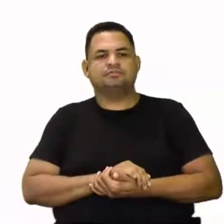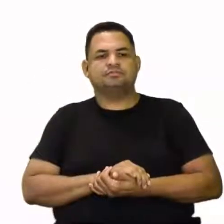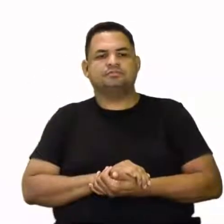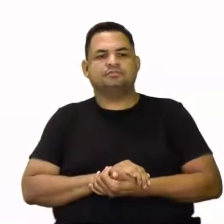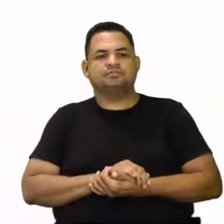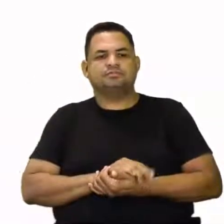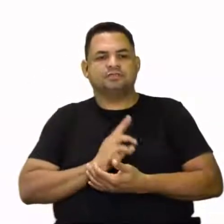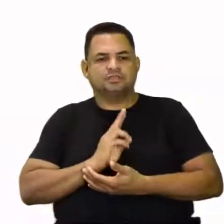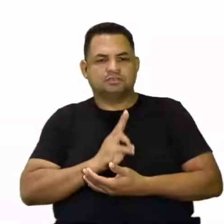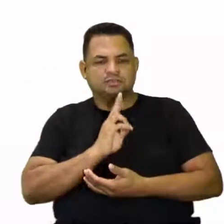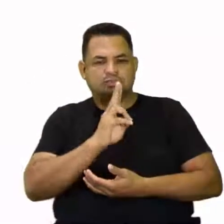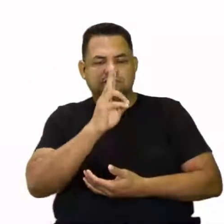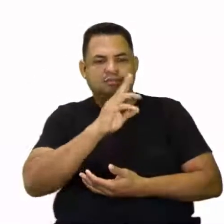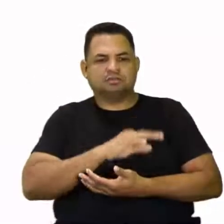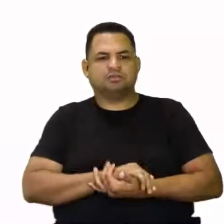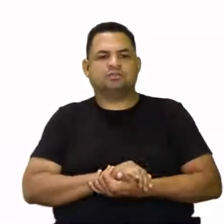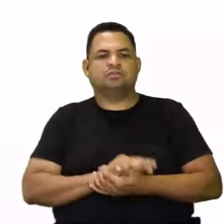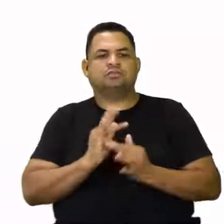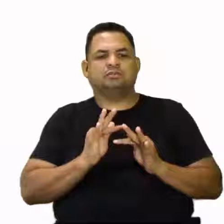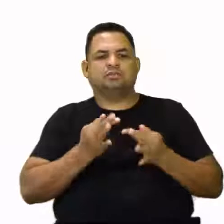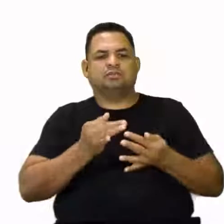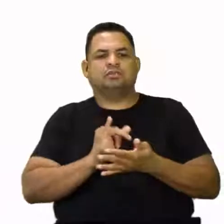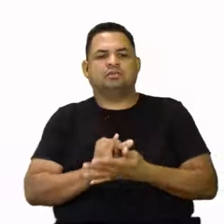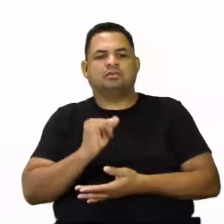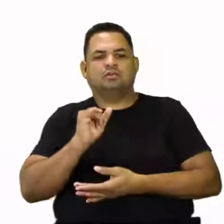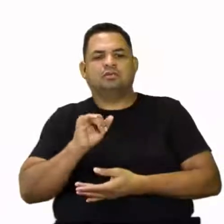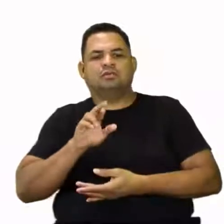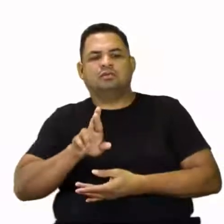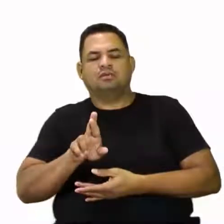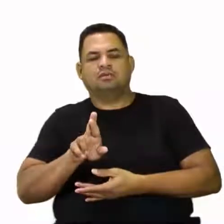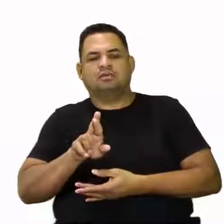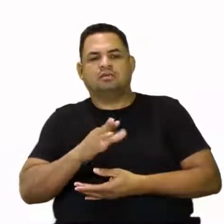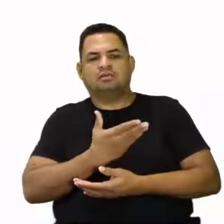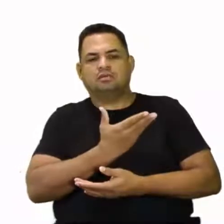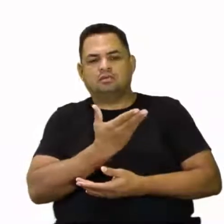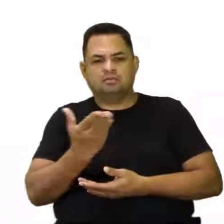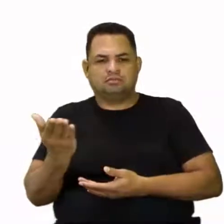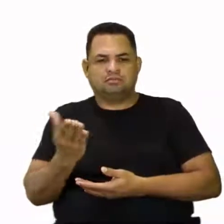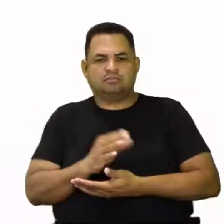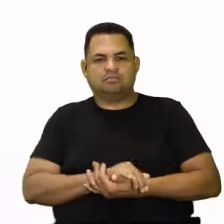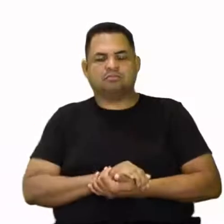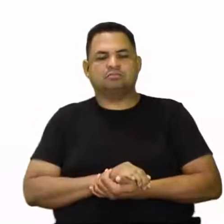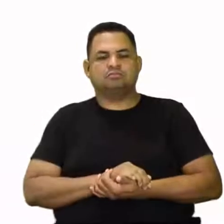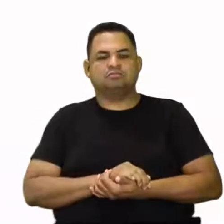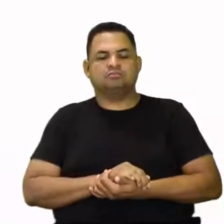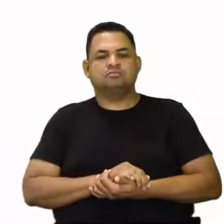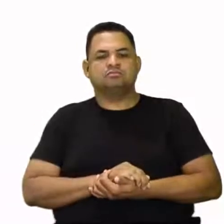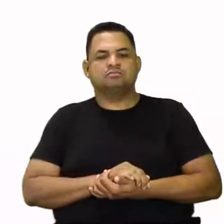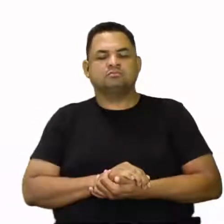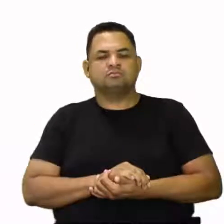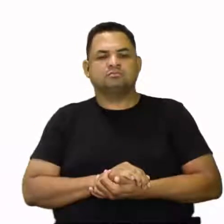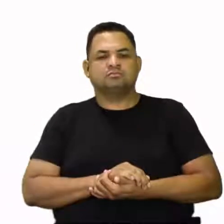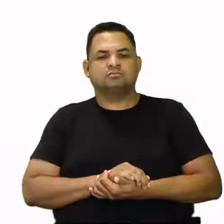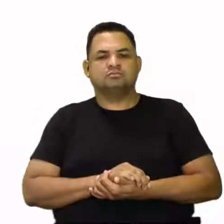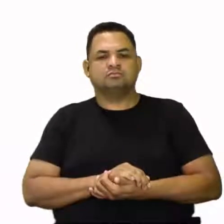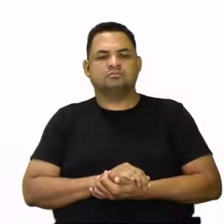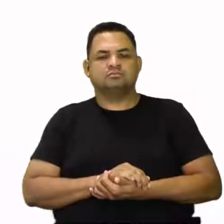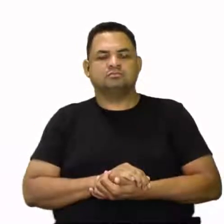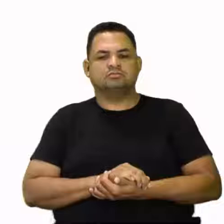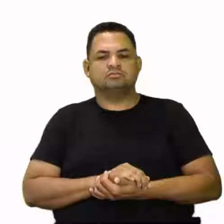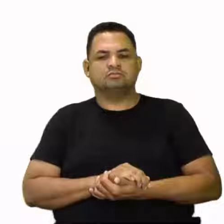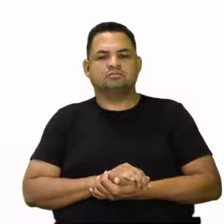seguir, verbo terminado em IR. Yo seguiría, tú